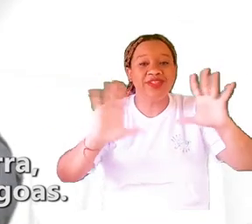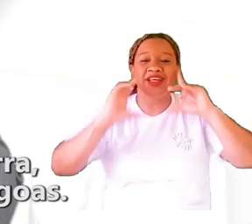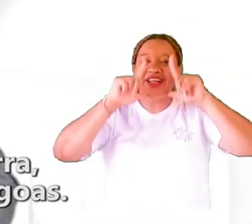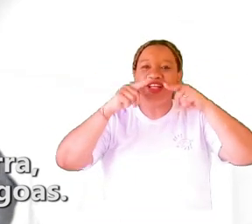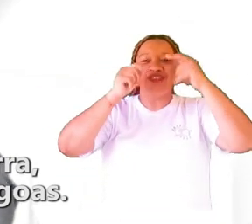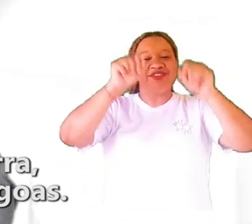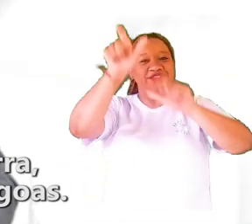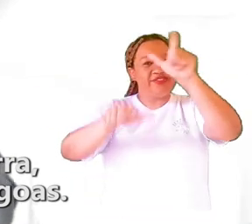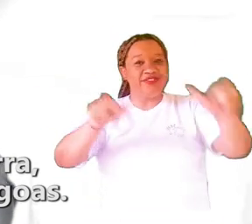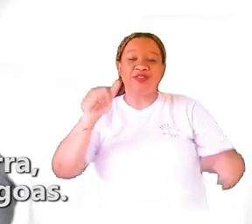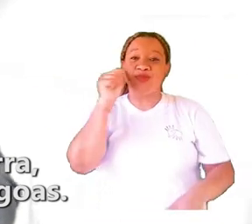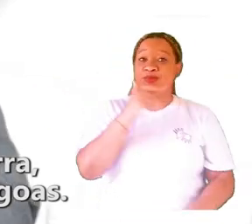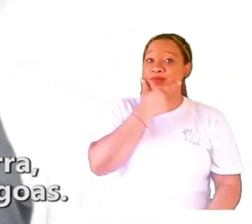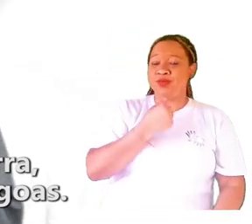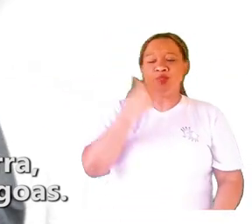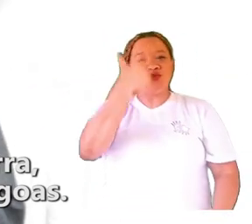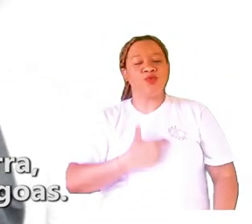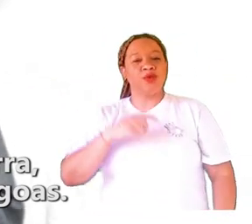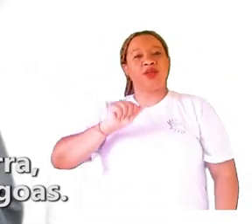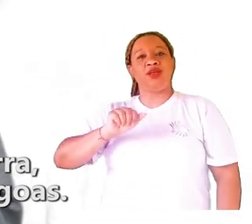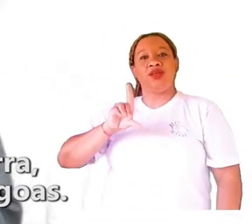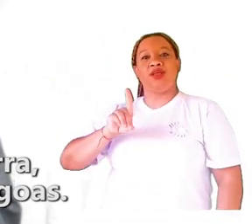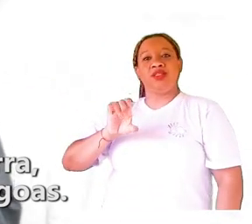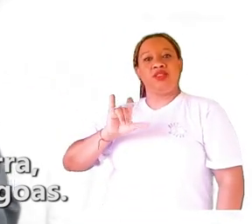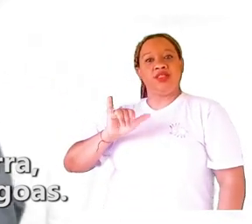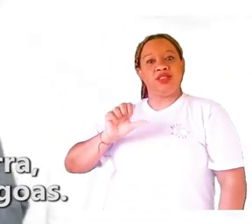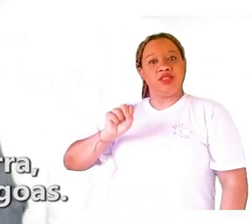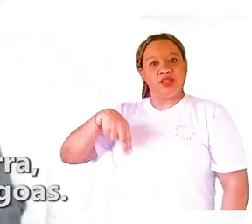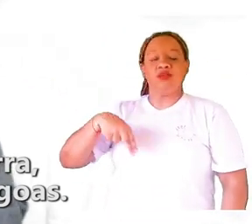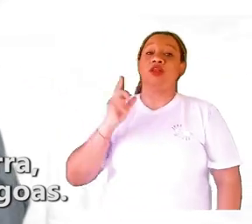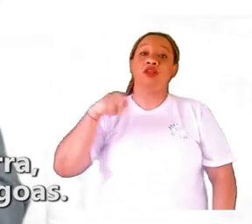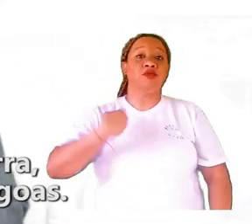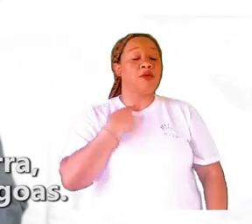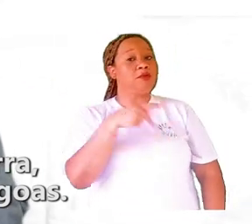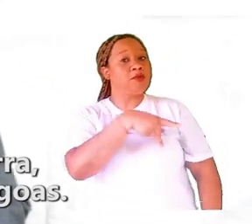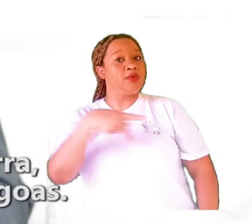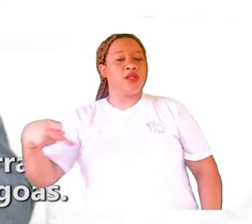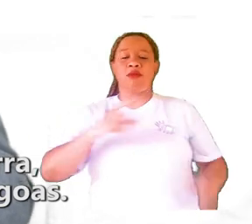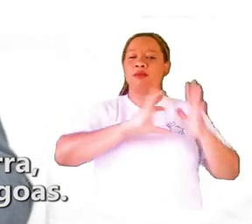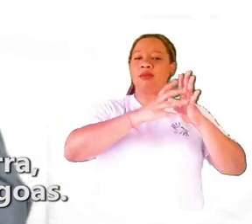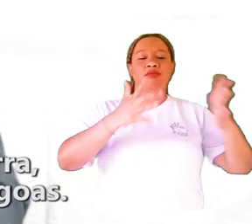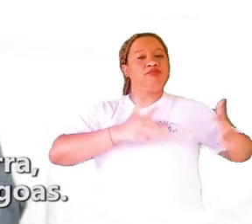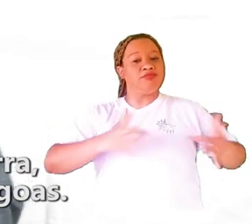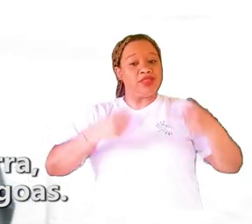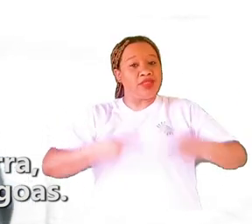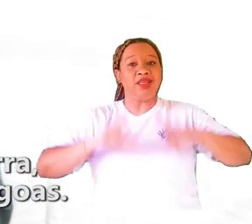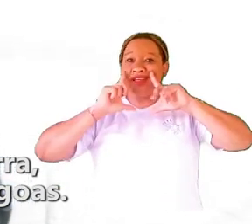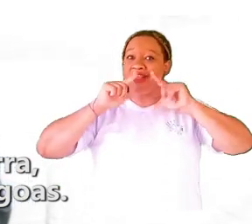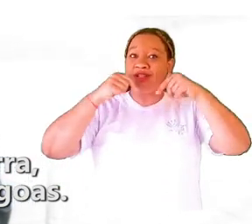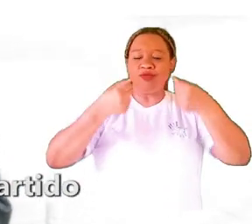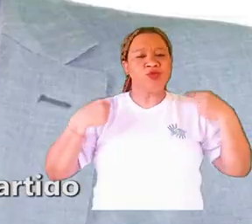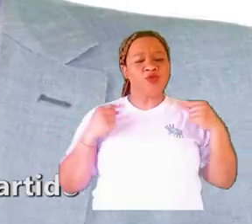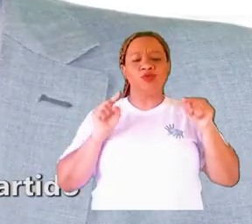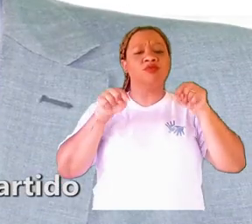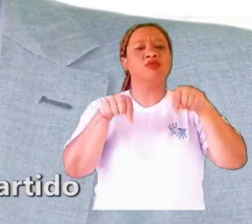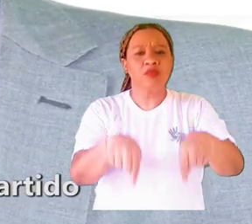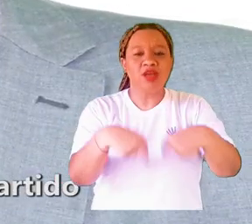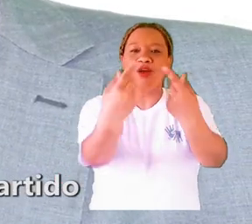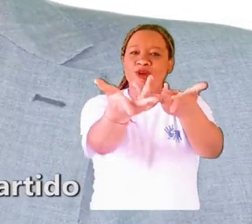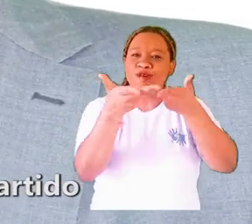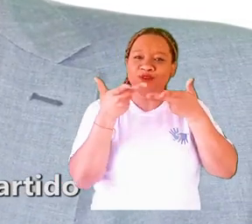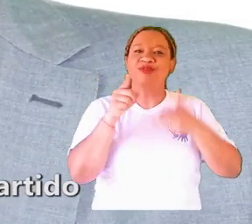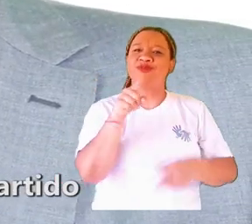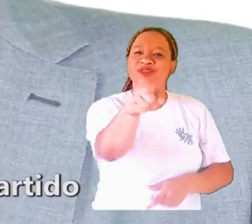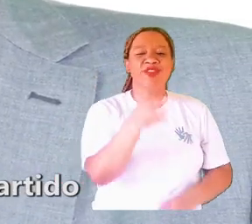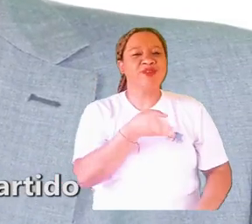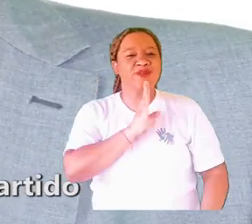Olá, alagoanos e alagoanas. Sou Adeilson Bezerra, advogado e presidente do Solidariedade em Alagoas. Estou aqui para